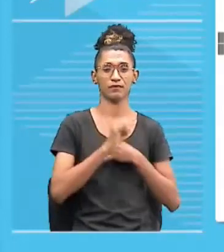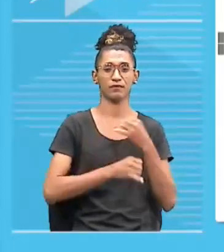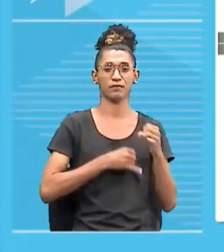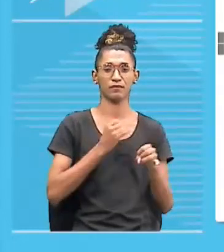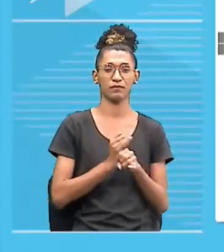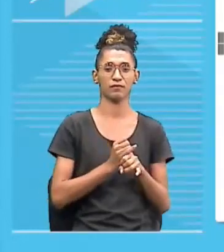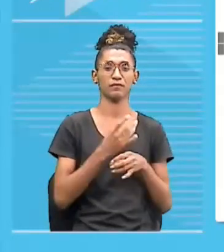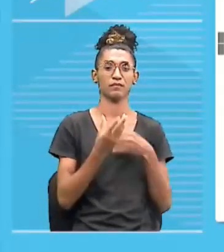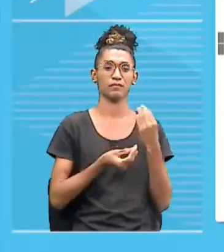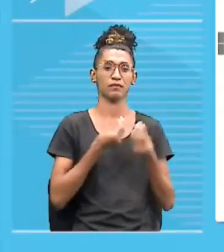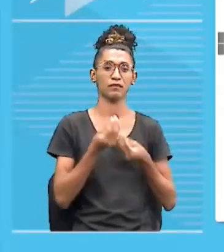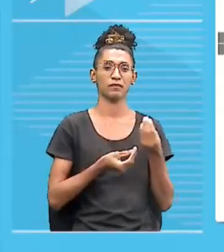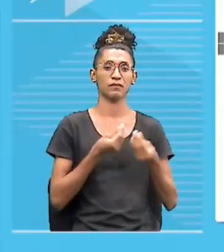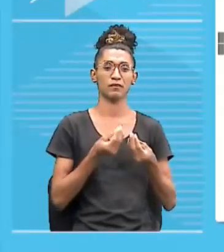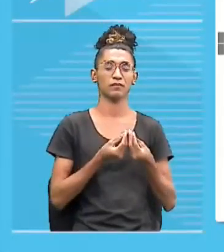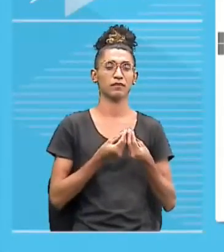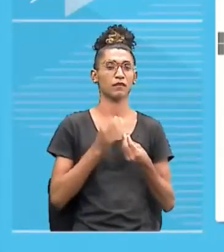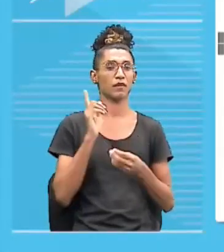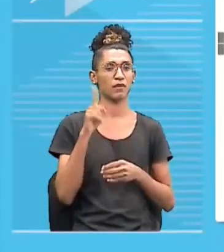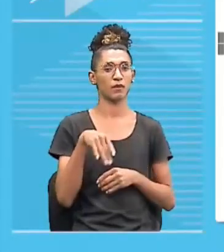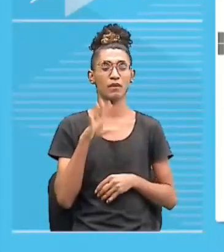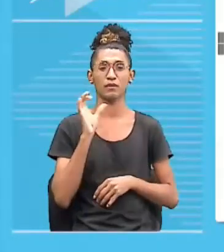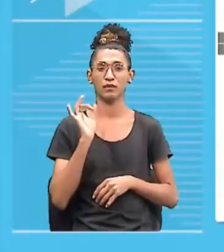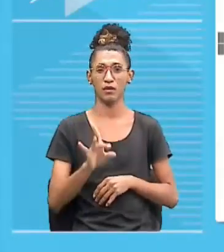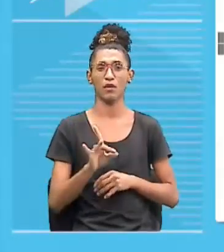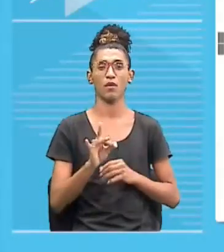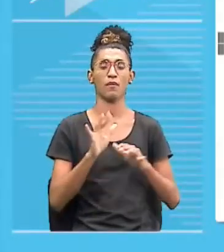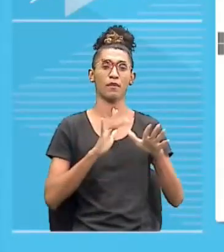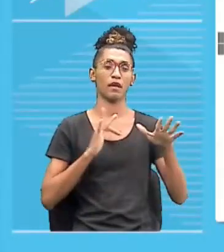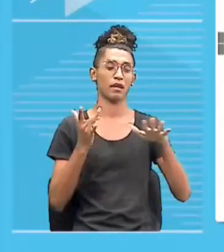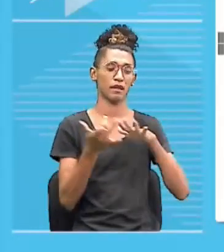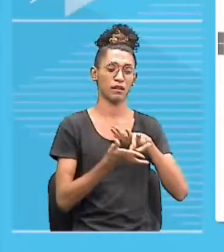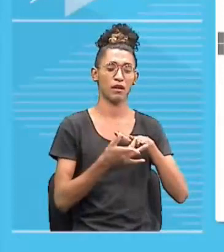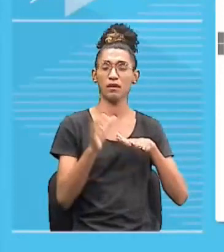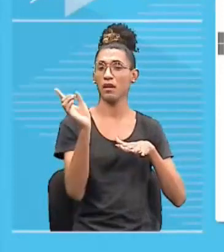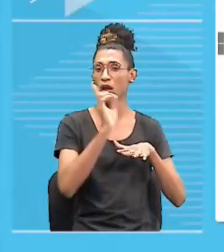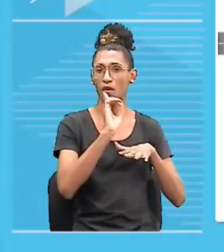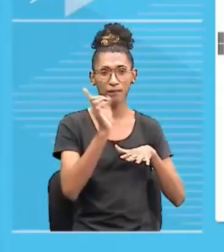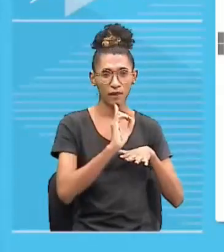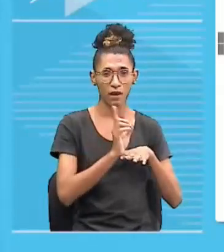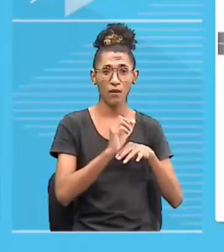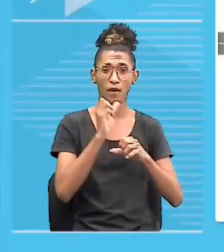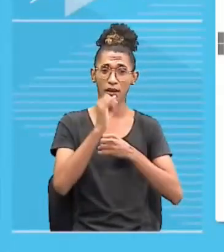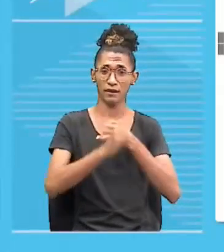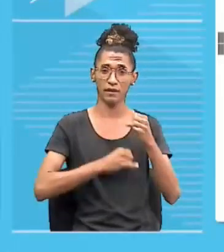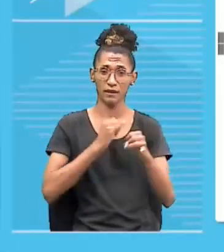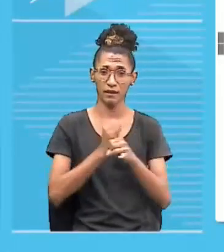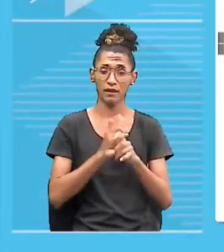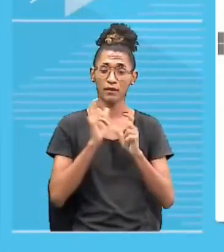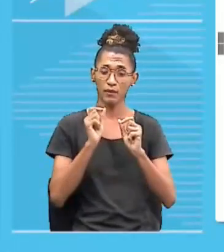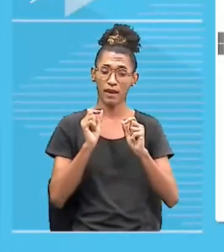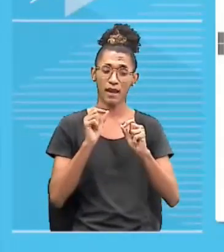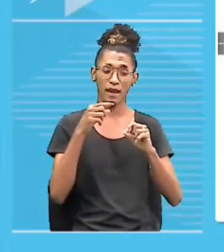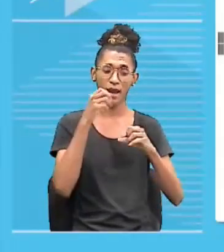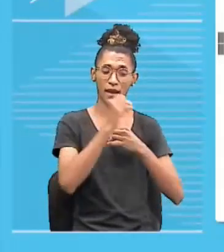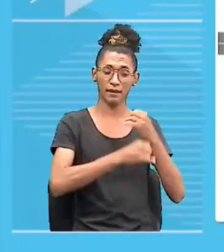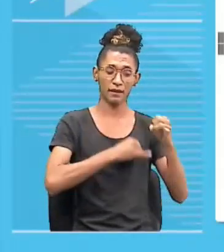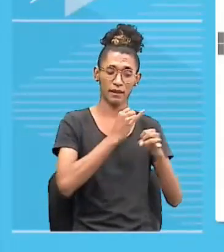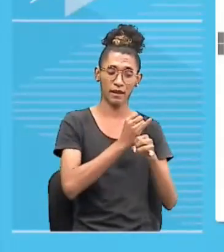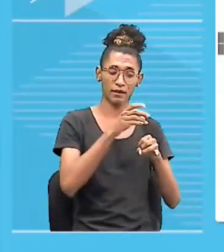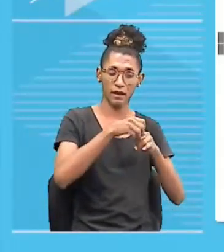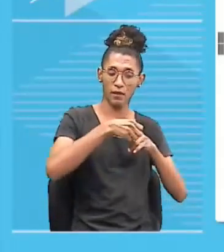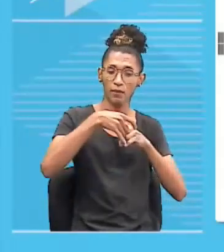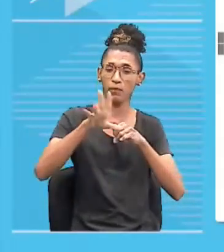está aí e ela não serve só para usar a rede social, não, galerinha. A internet está aí, ela fornece coisas